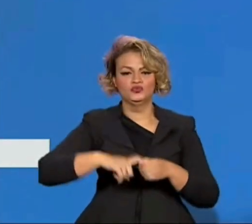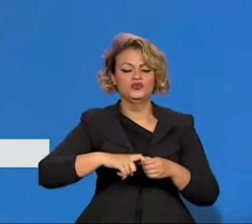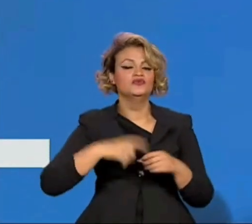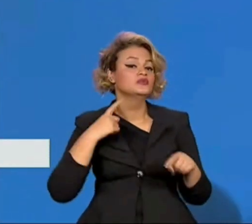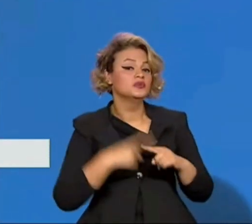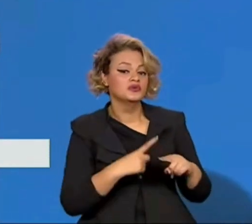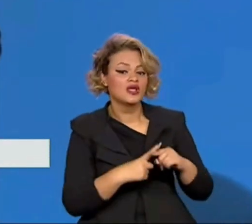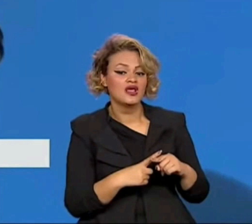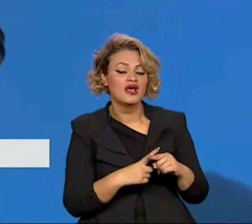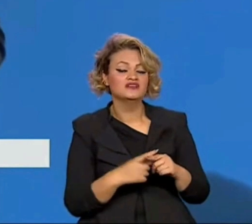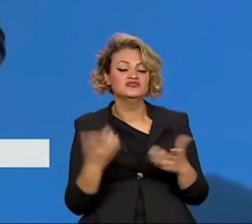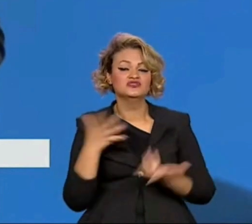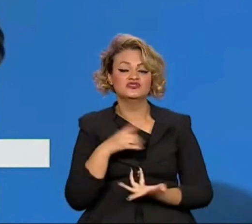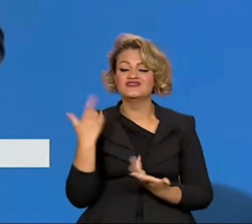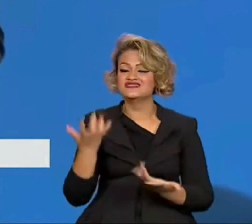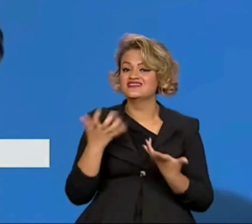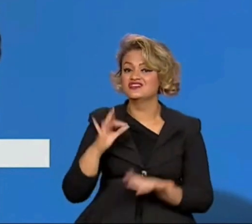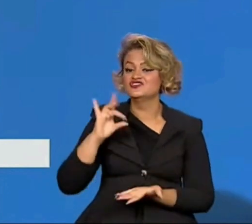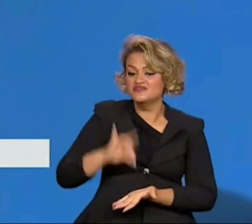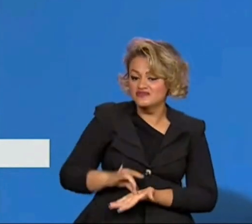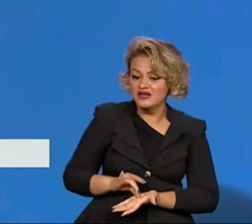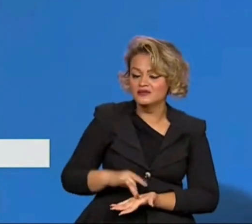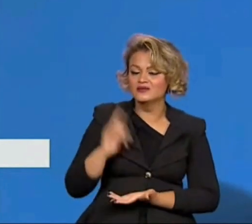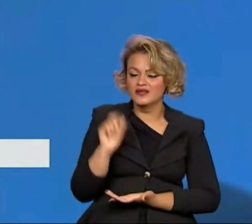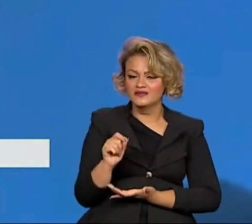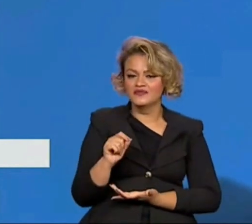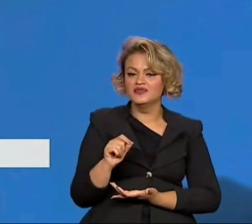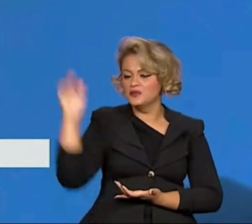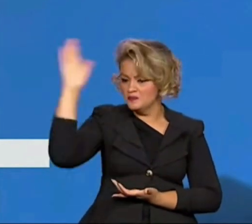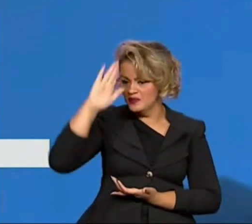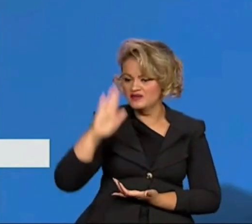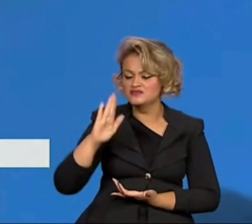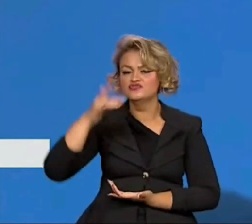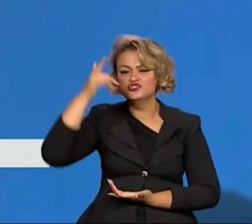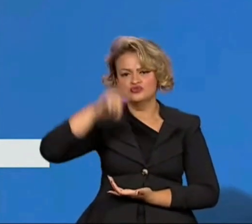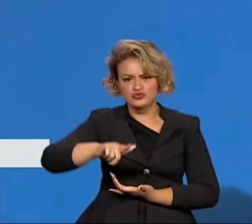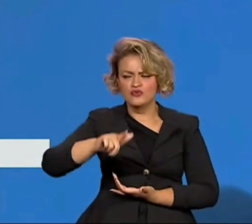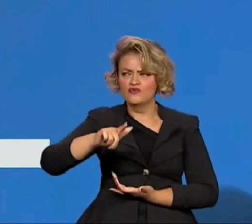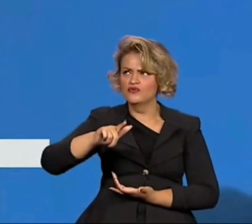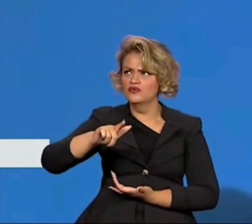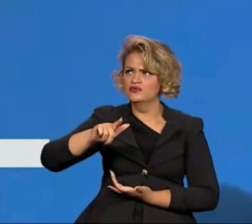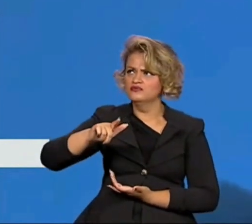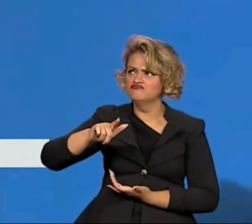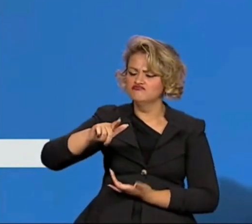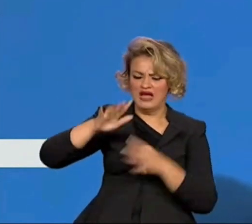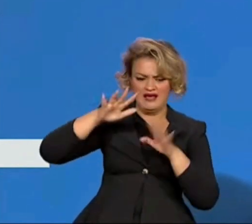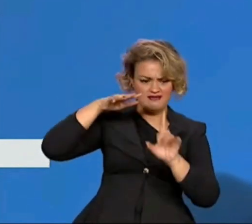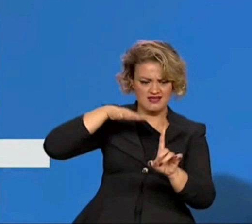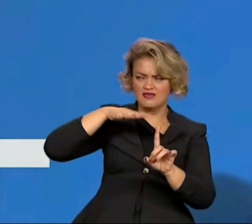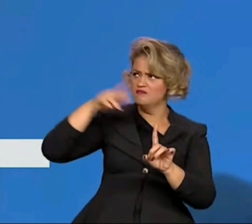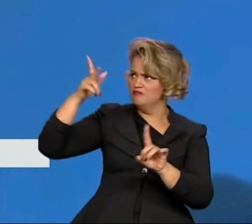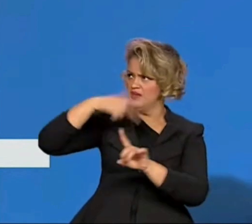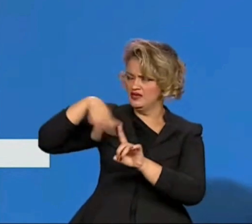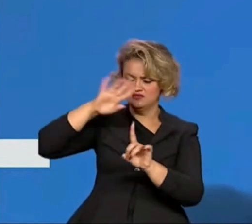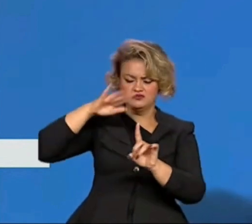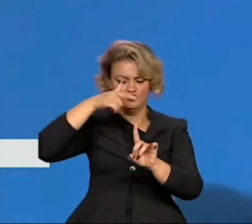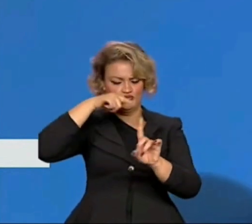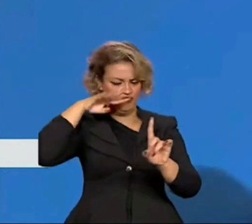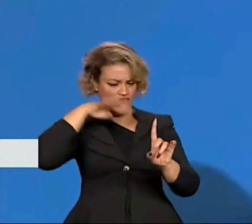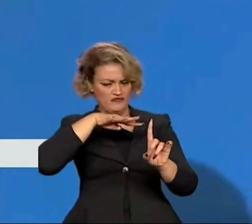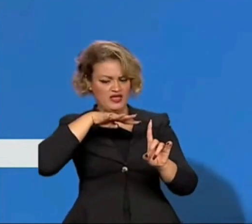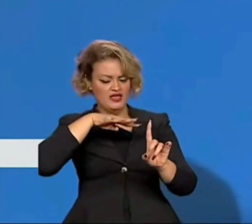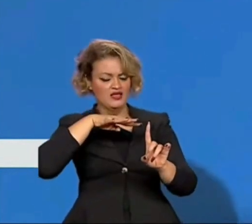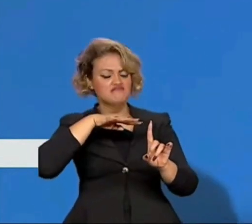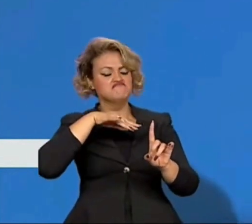porque nós queremos efetivamente fazer com que o Brasil volte a ter a importância que ele sempre teve. E para